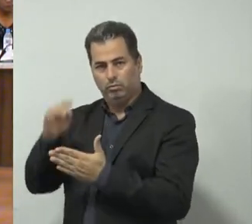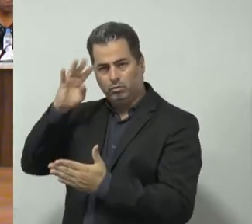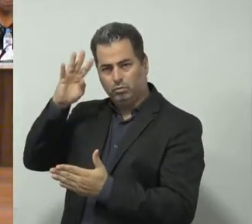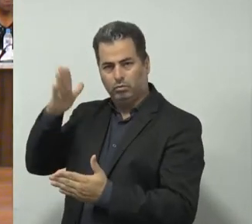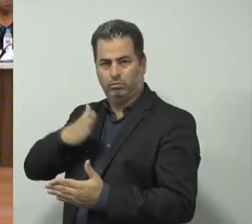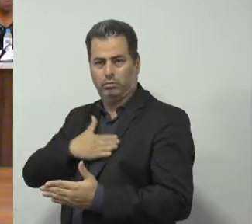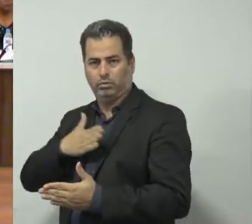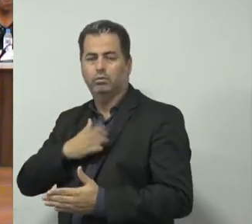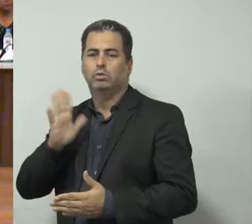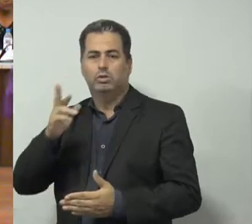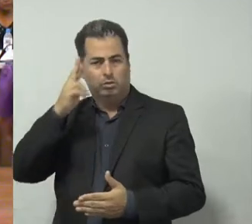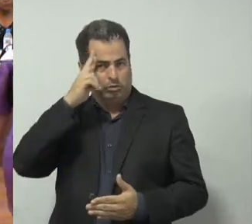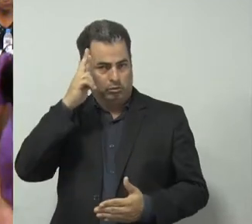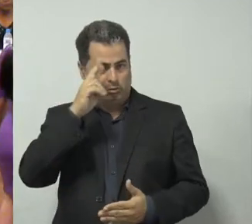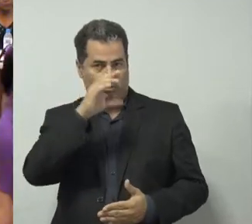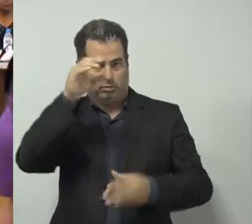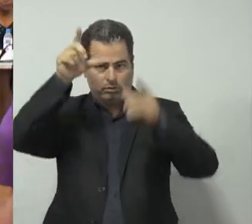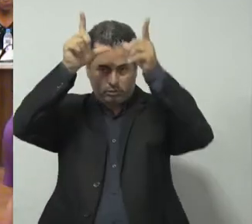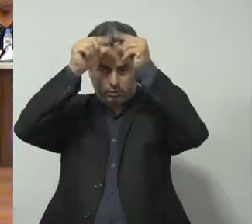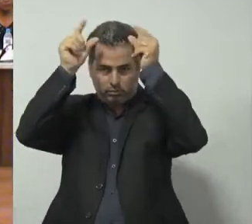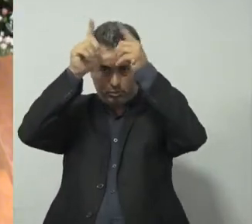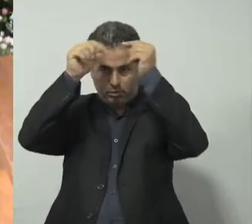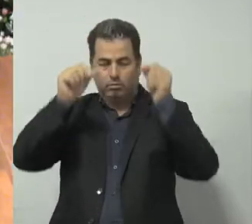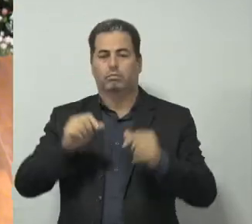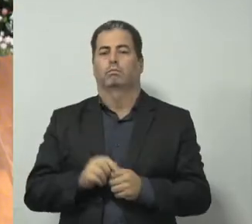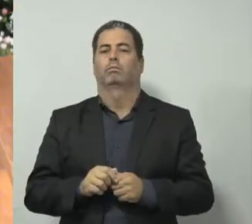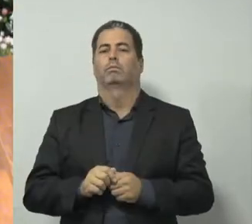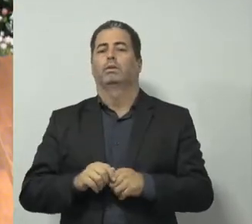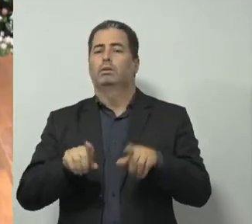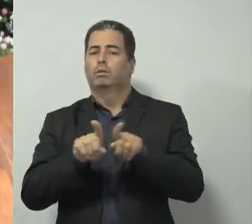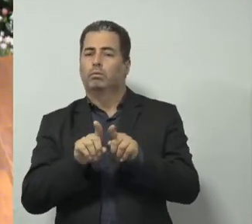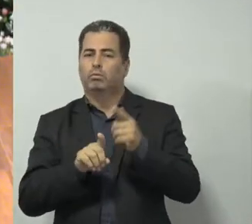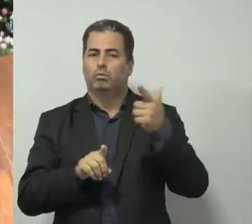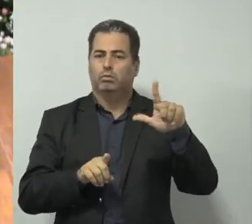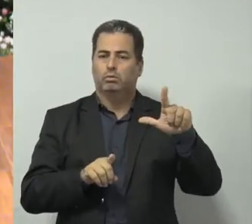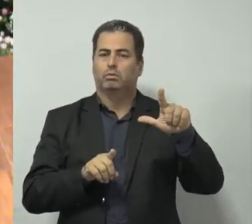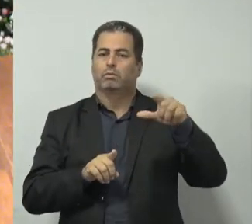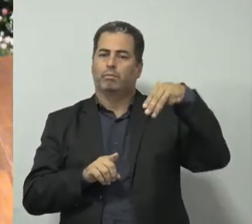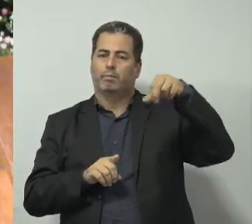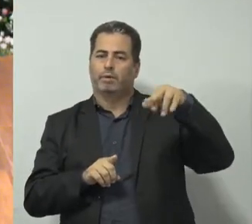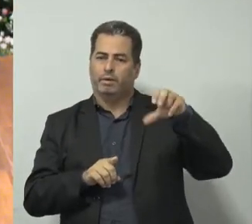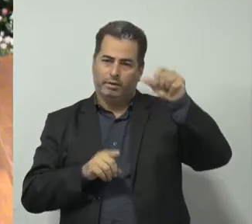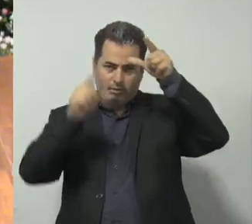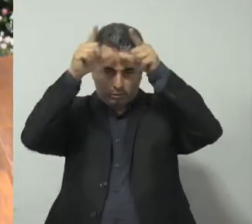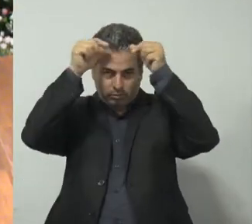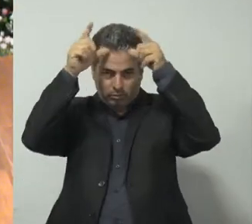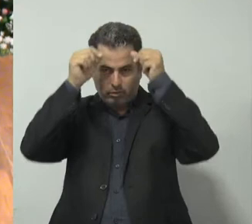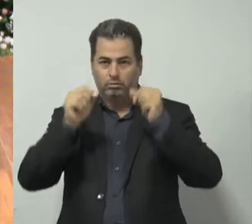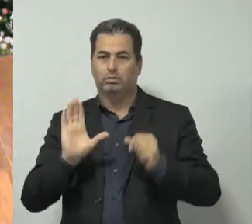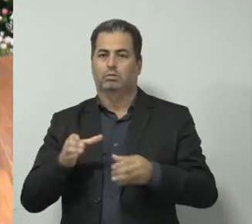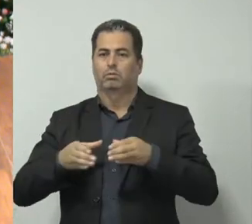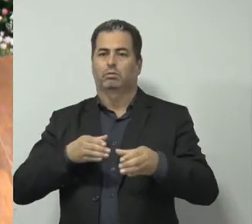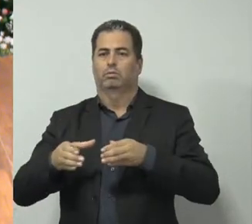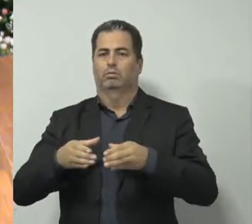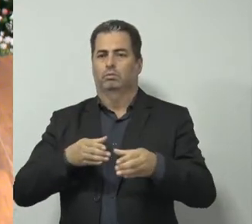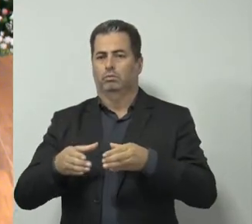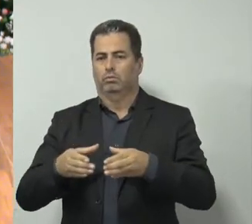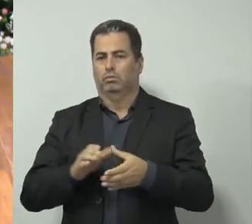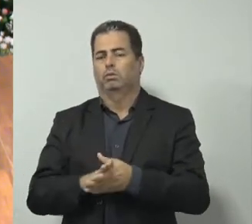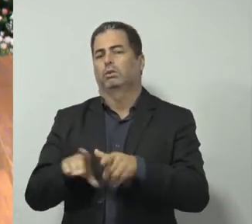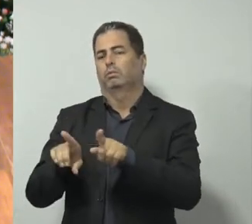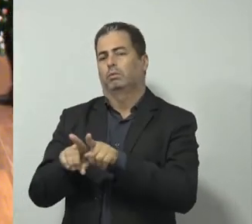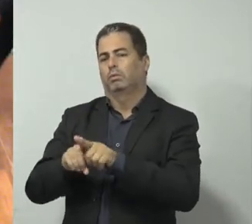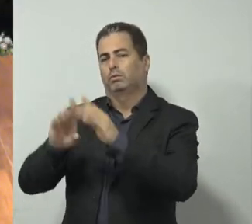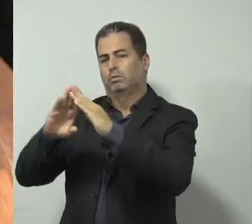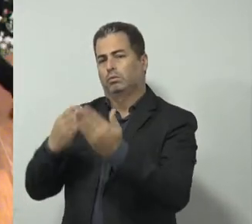Air Borges de Almeida e coordenadora geral do CEMEI Maria Zenita. Também foi coordenadora do EJA da Escola Alexandrina e do